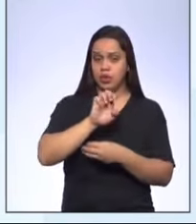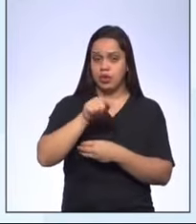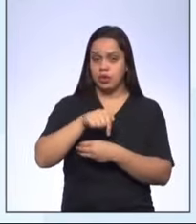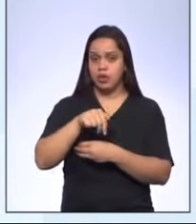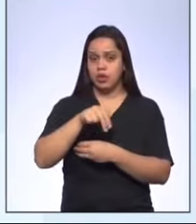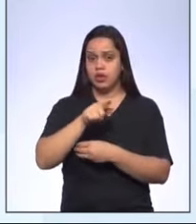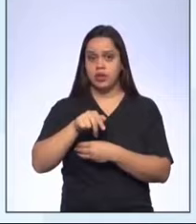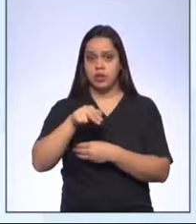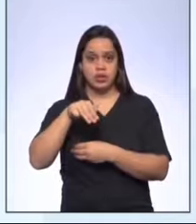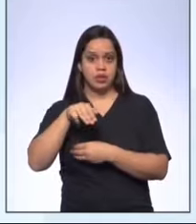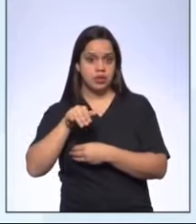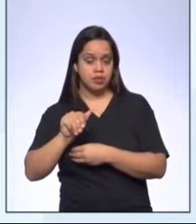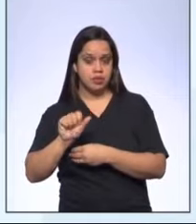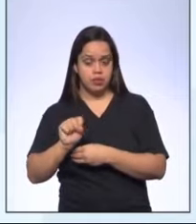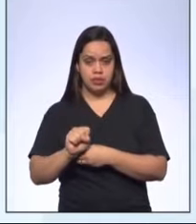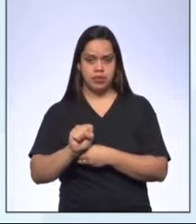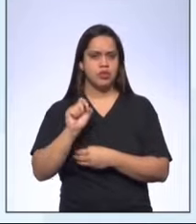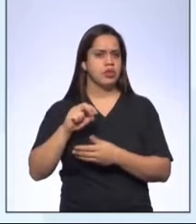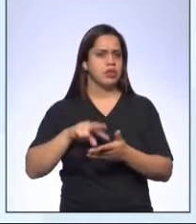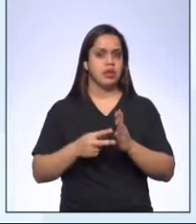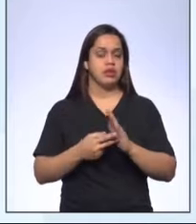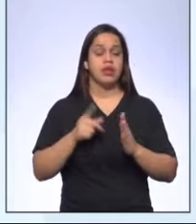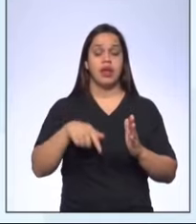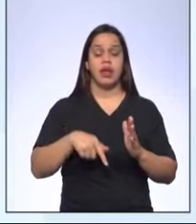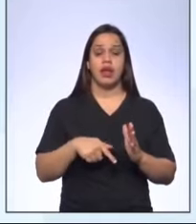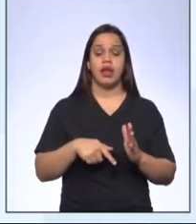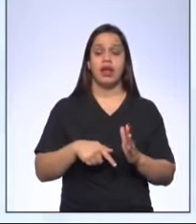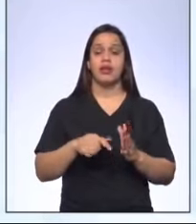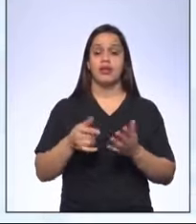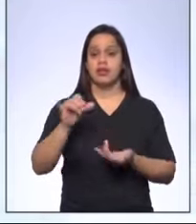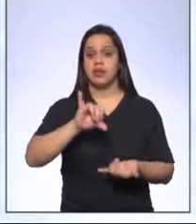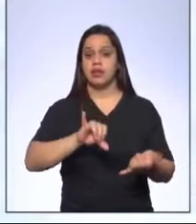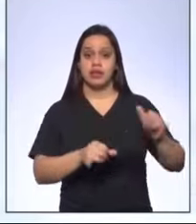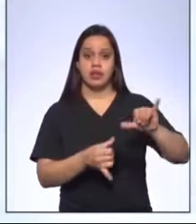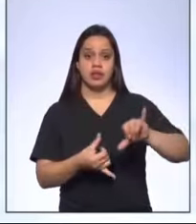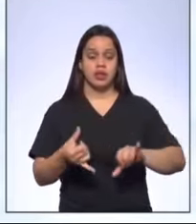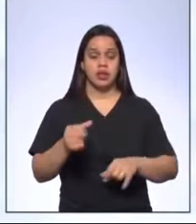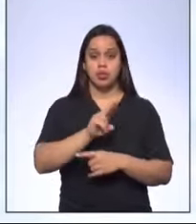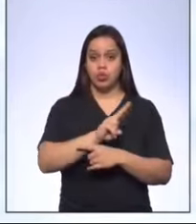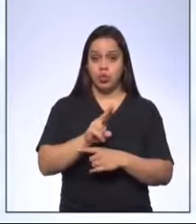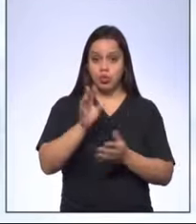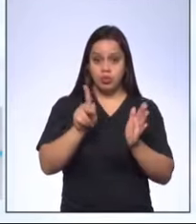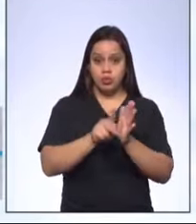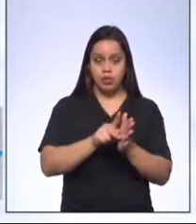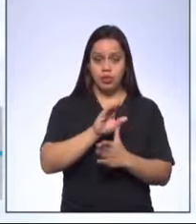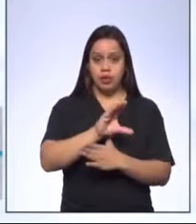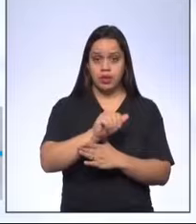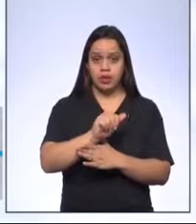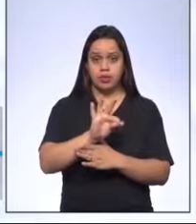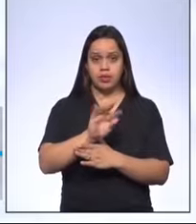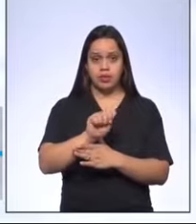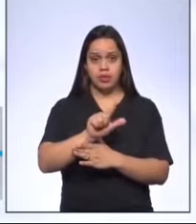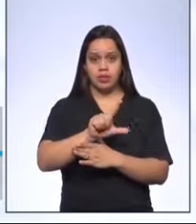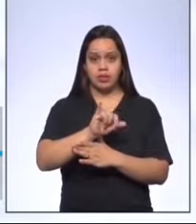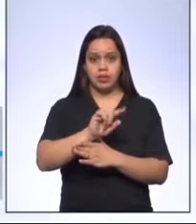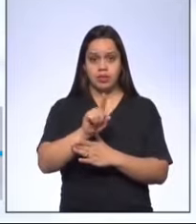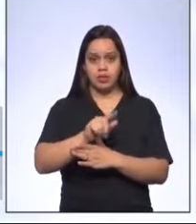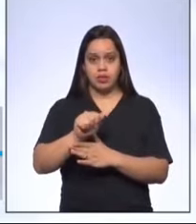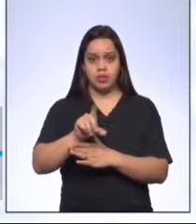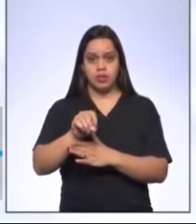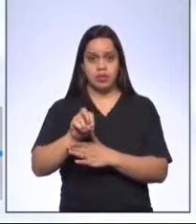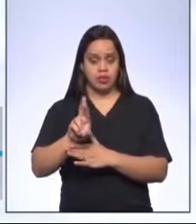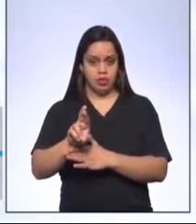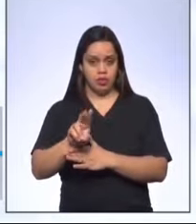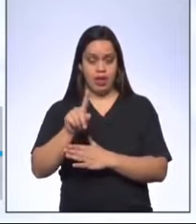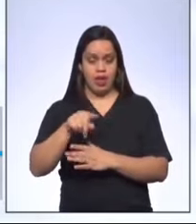enzimas? Em química, chama-se de catalisador. O que é um catalisador? É alguma coisa que